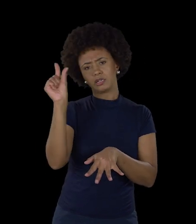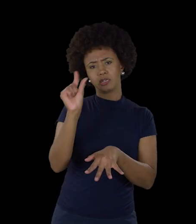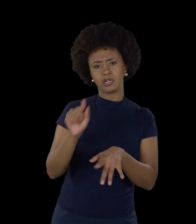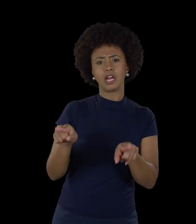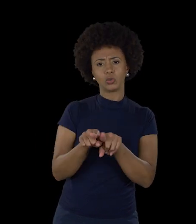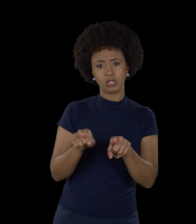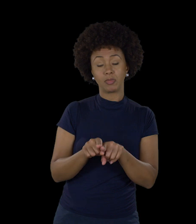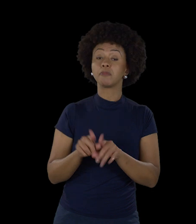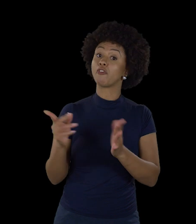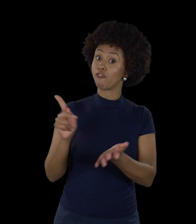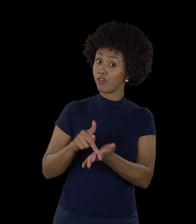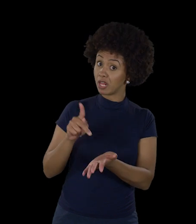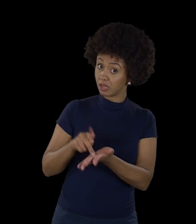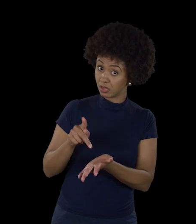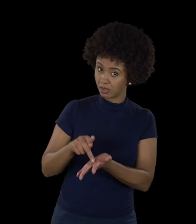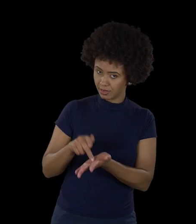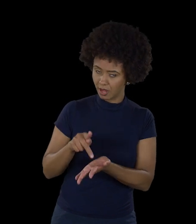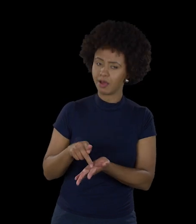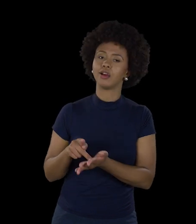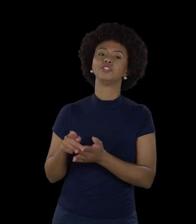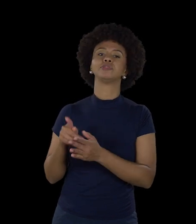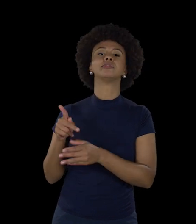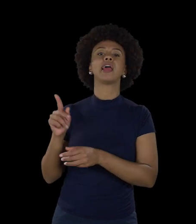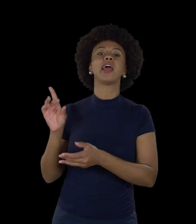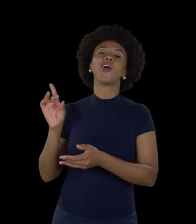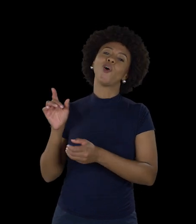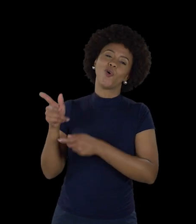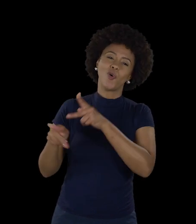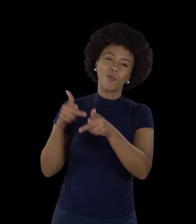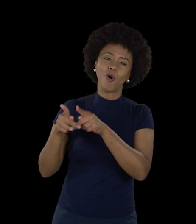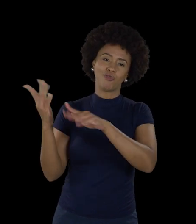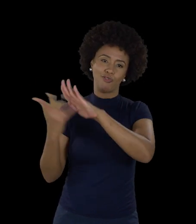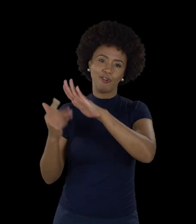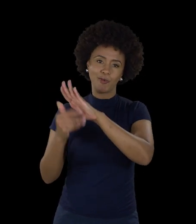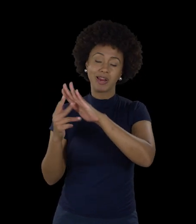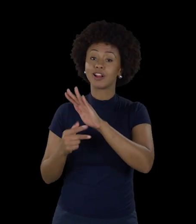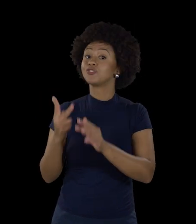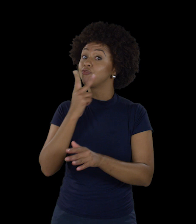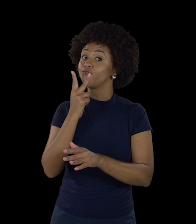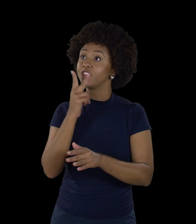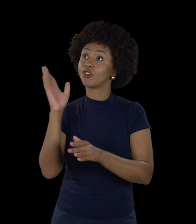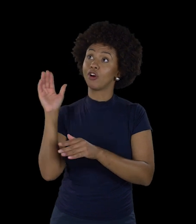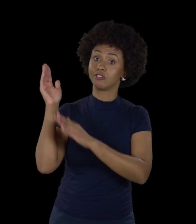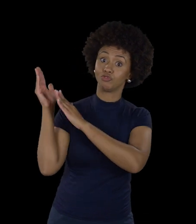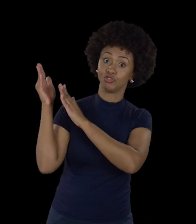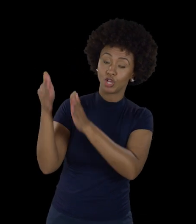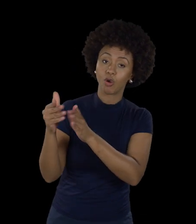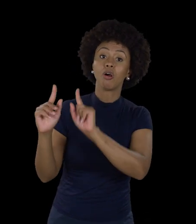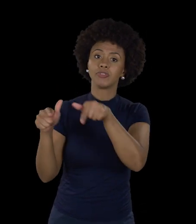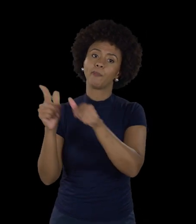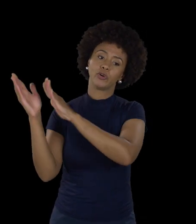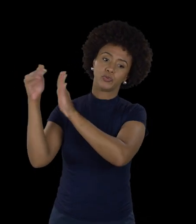XIX, chegaram a Vitória e resolveram subir o rio Jucu, encontrando assim um pedaço de terra promissor, com muito verde, e